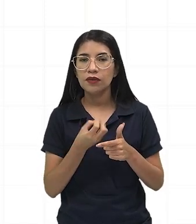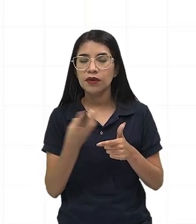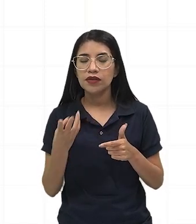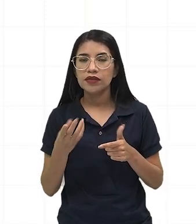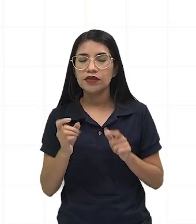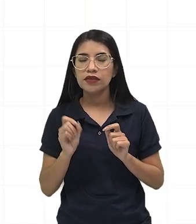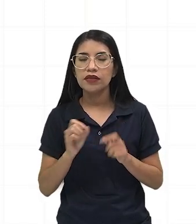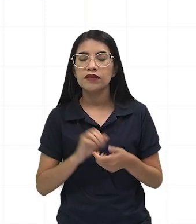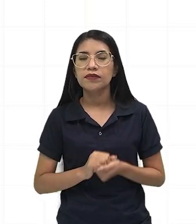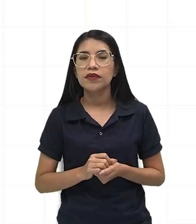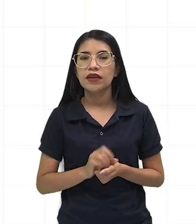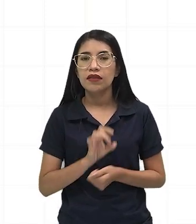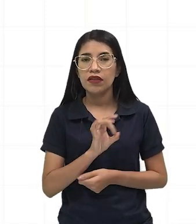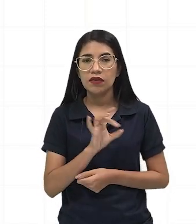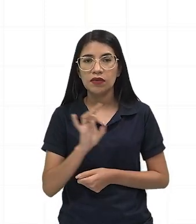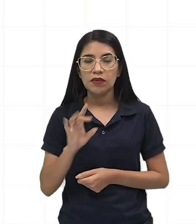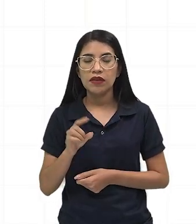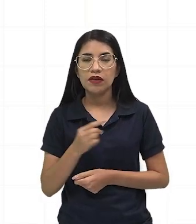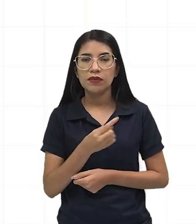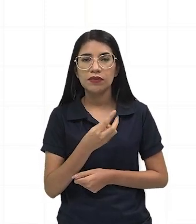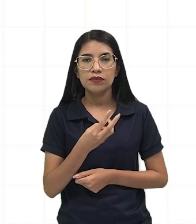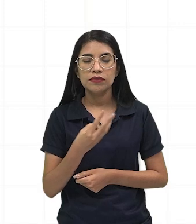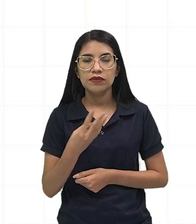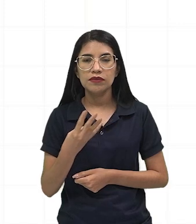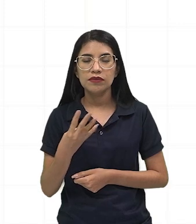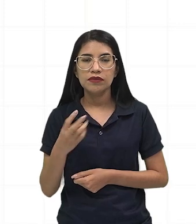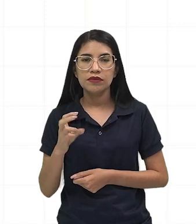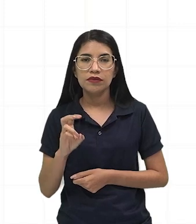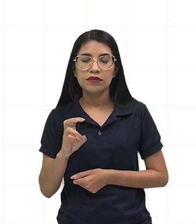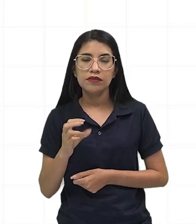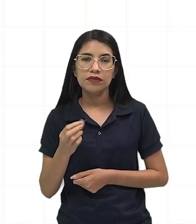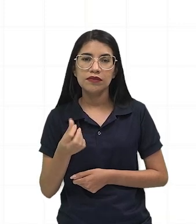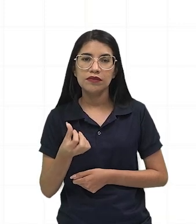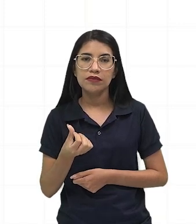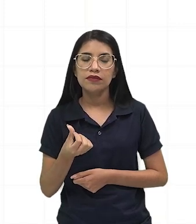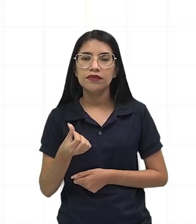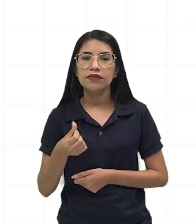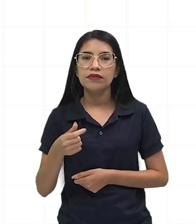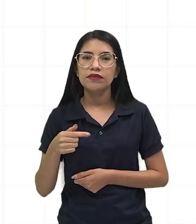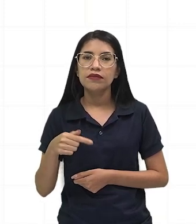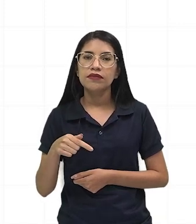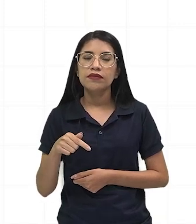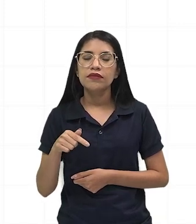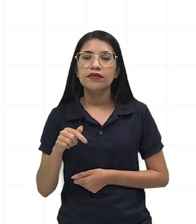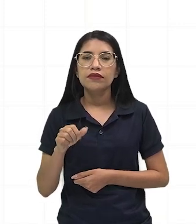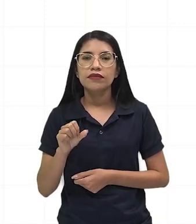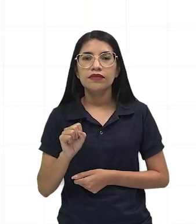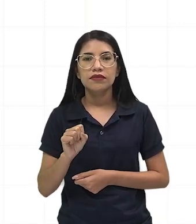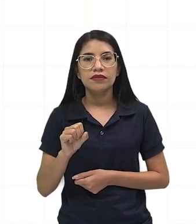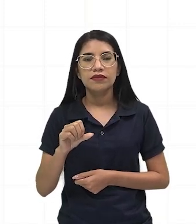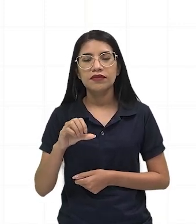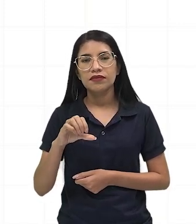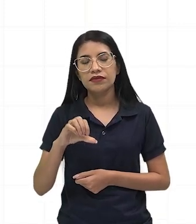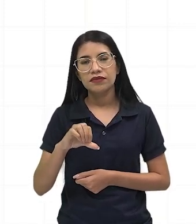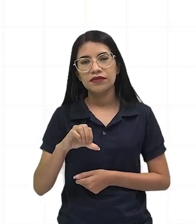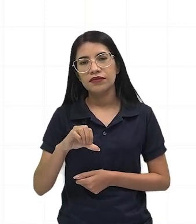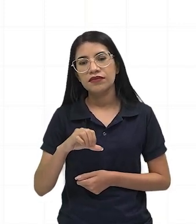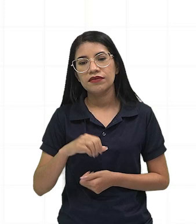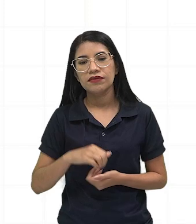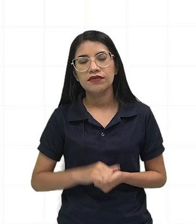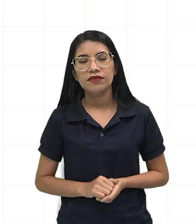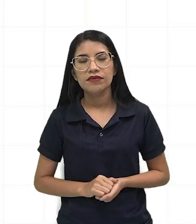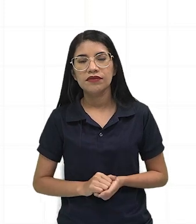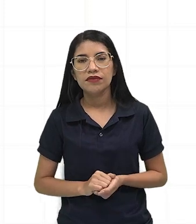ó. 1, 2, 3, 4, 5, 6, 7,